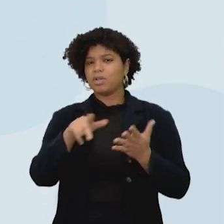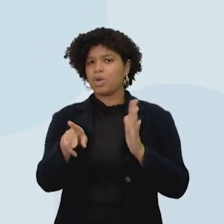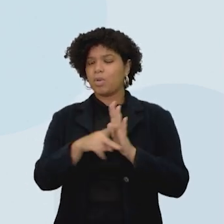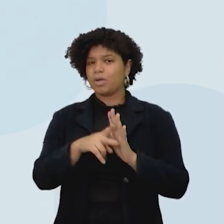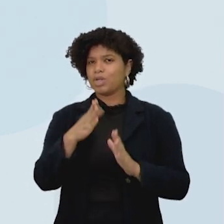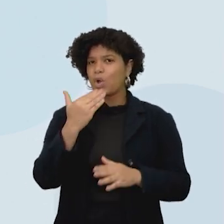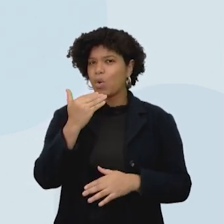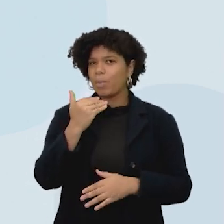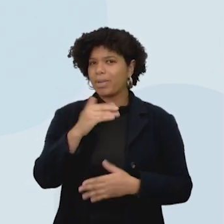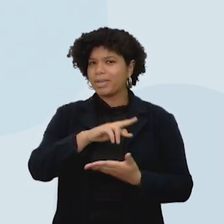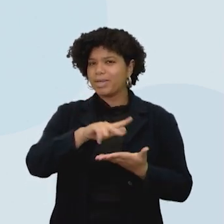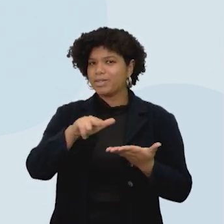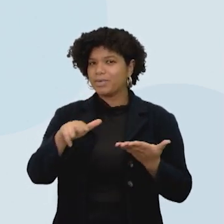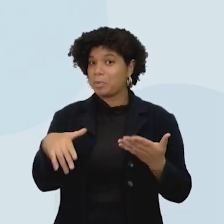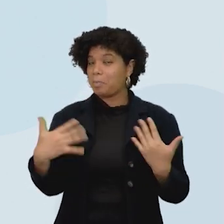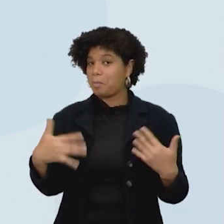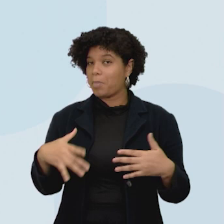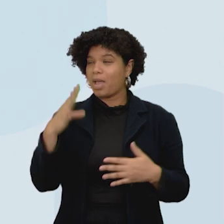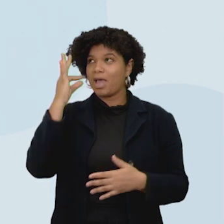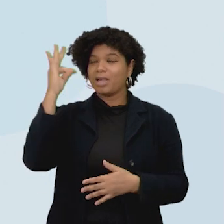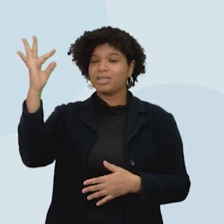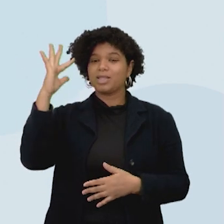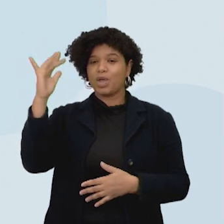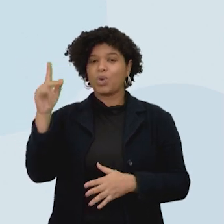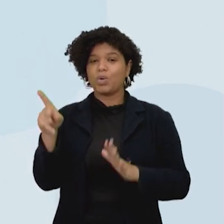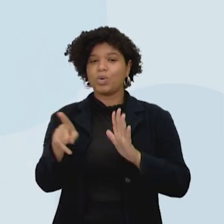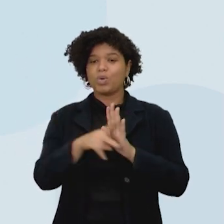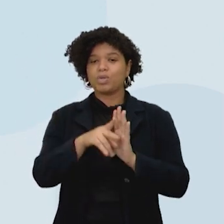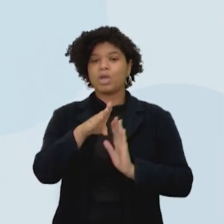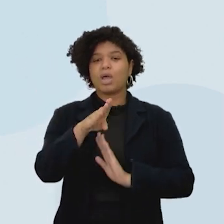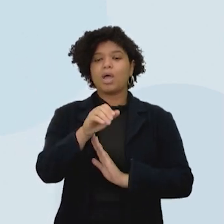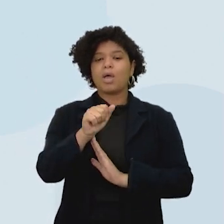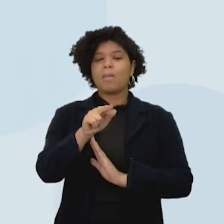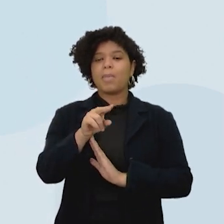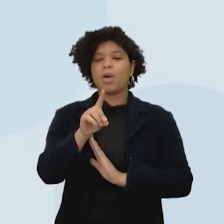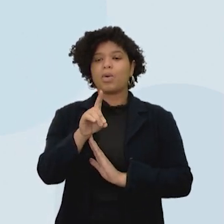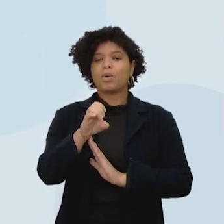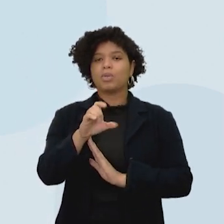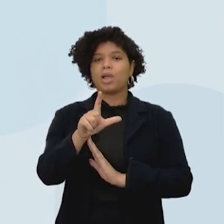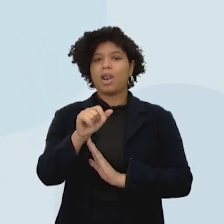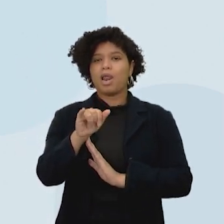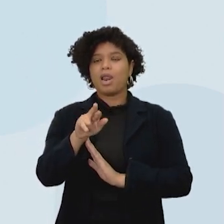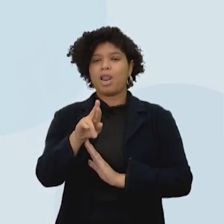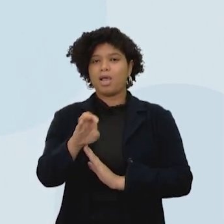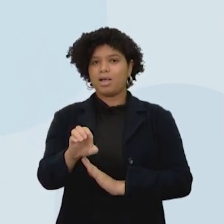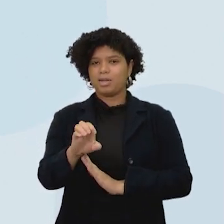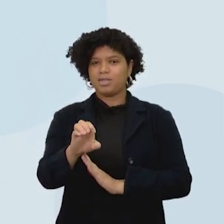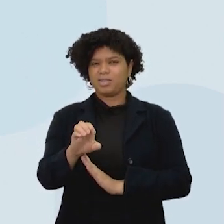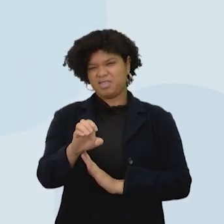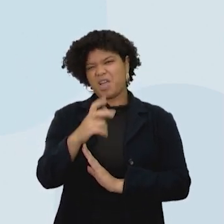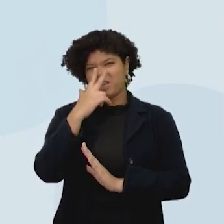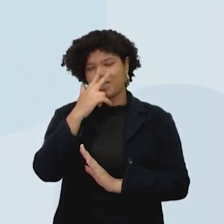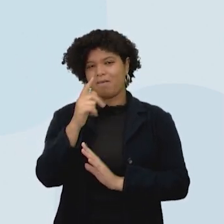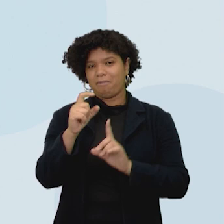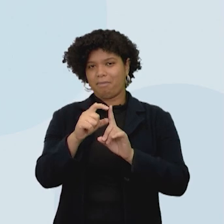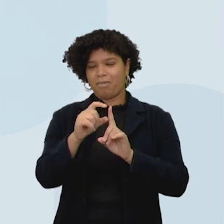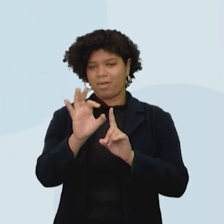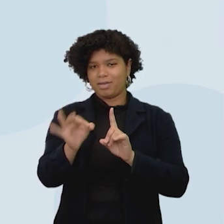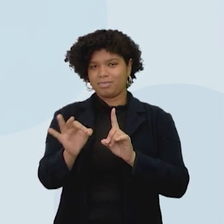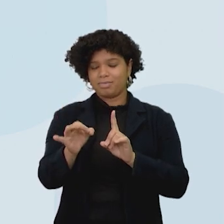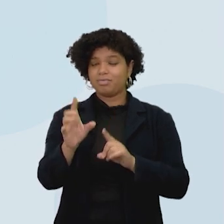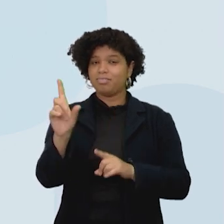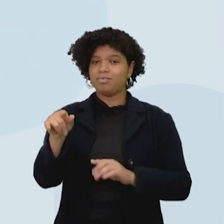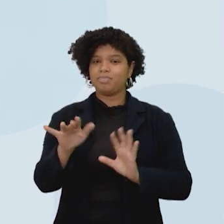virou aula de ciências aqui. A teoria da correspondência de Baudelaire, acho que eu estou pronunciando direito. É isso,